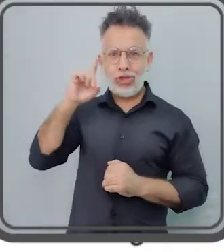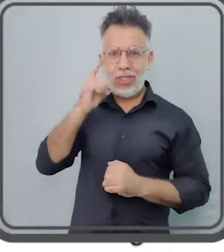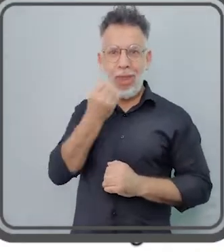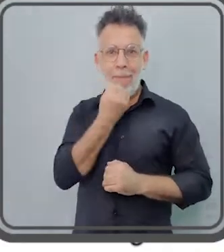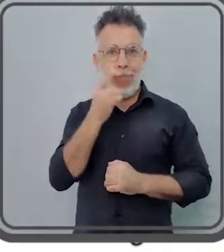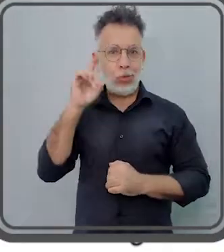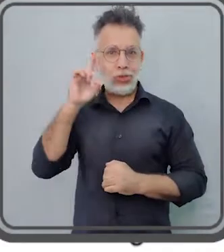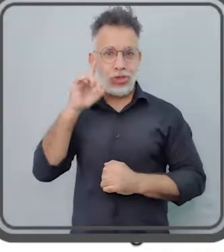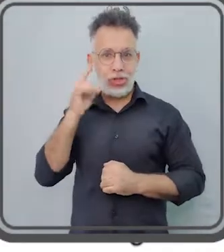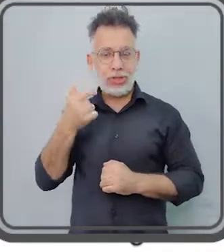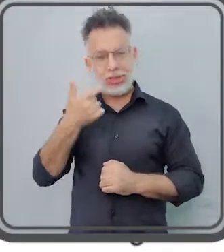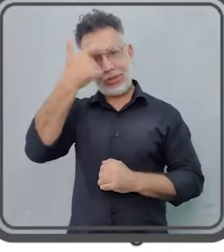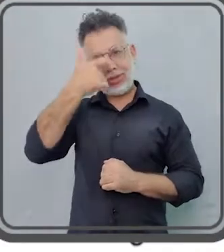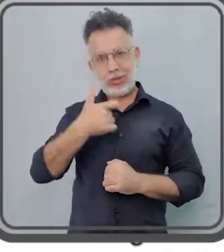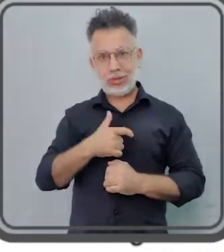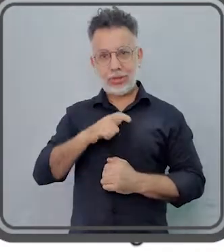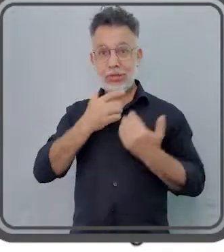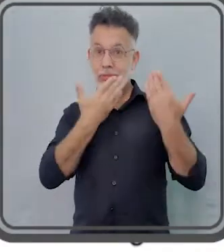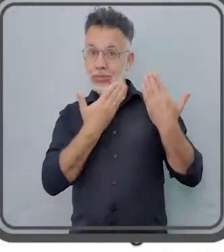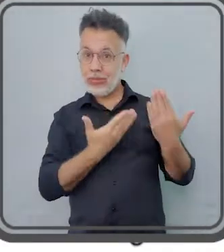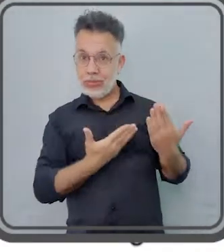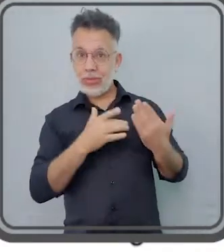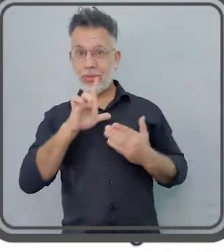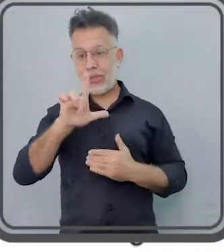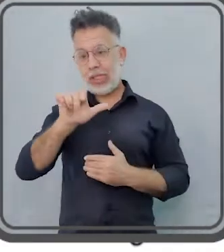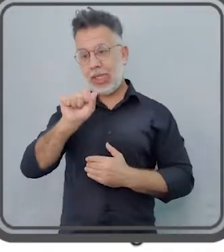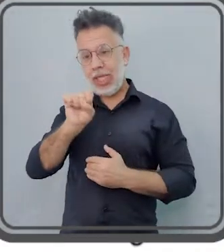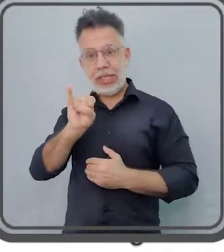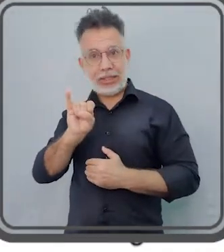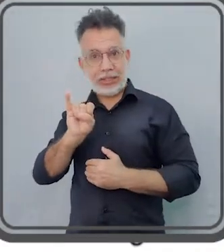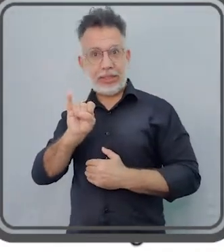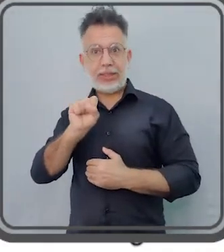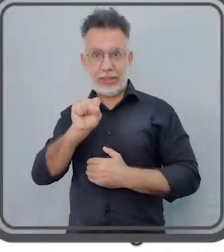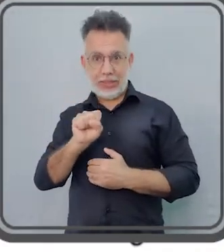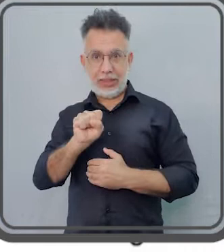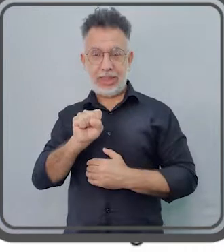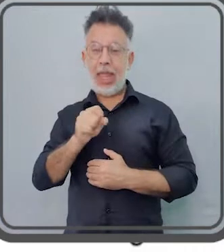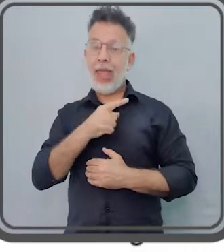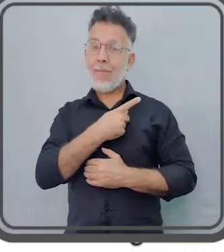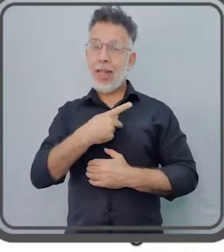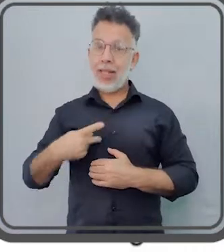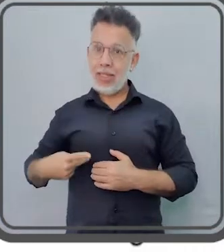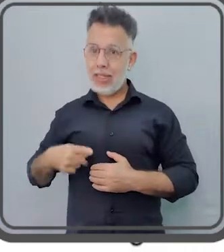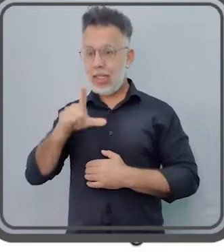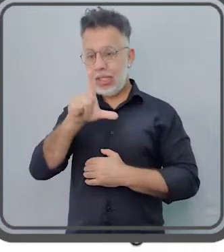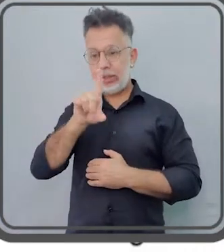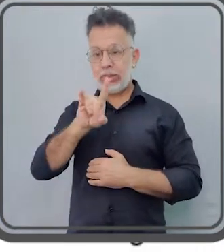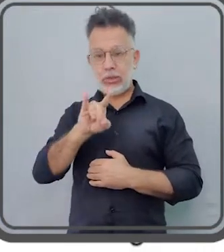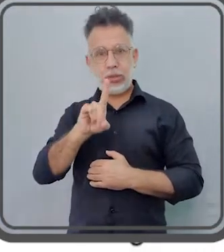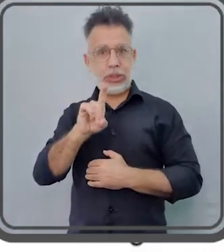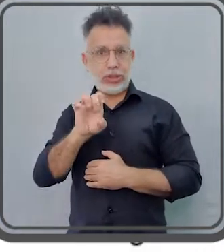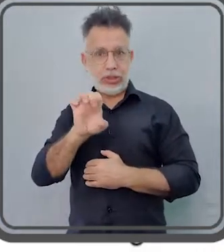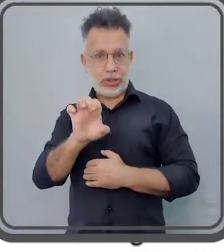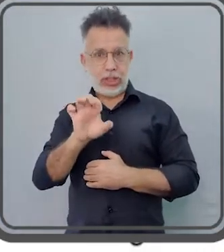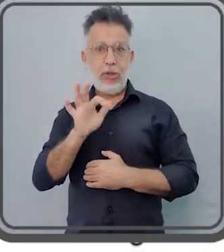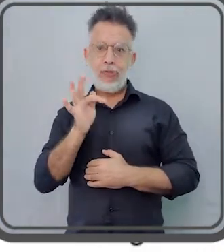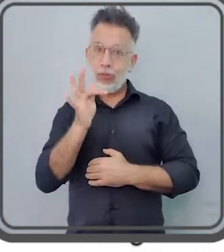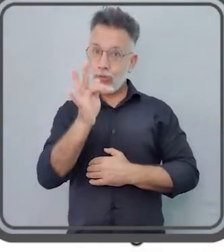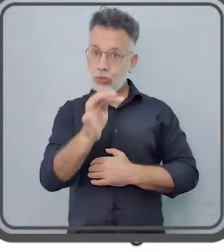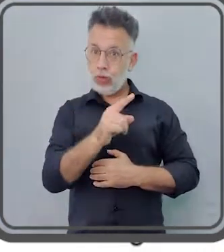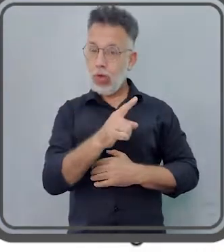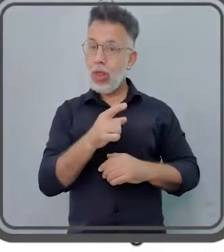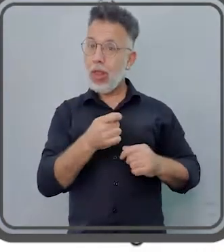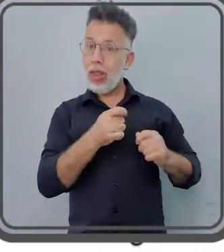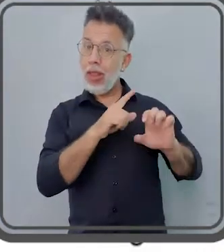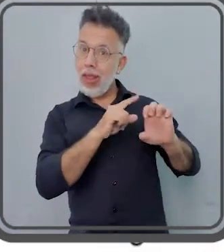Bom dia, pessoal. Aqui é a Laís Macedo, presidente do Elite Futuro. E damos início a mais um Intalks Empreendedorismo.